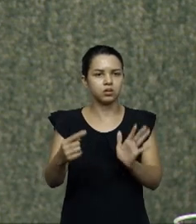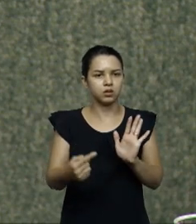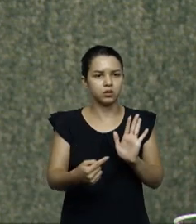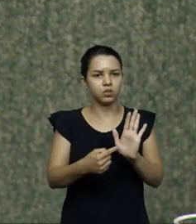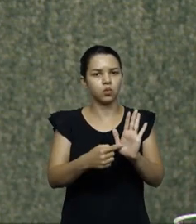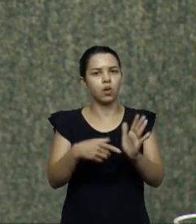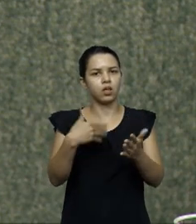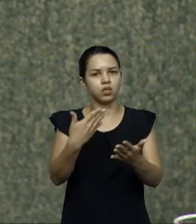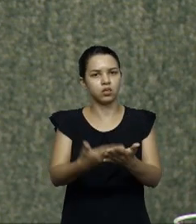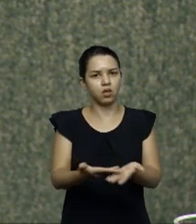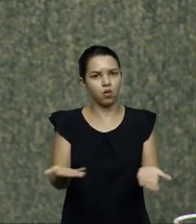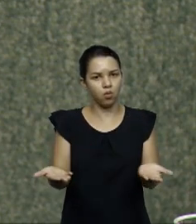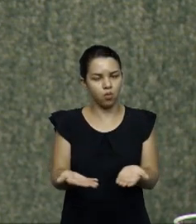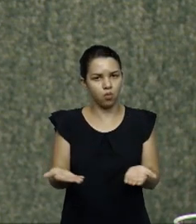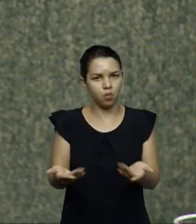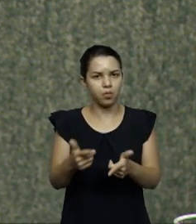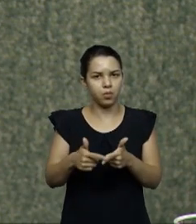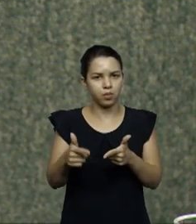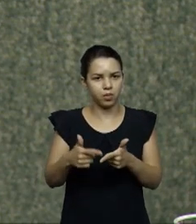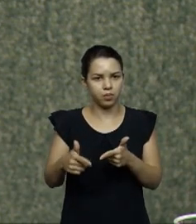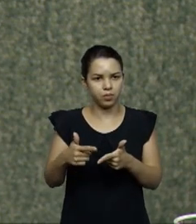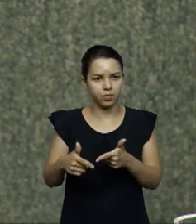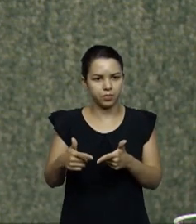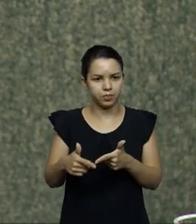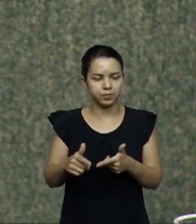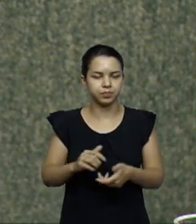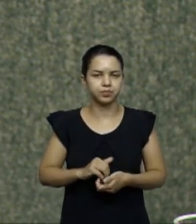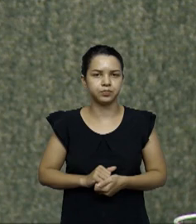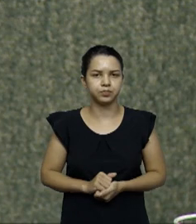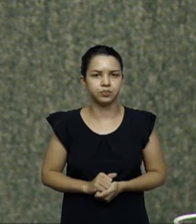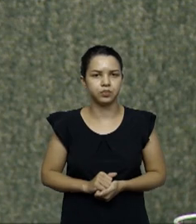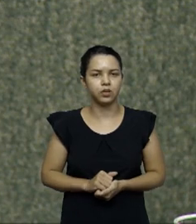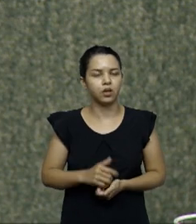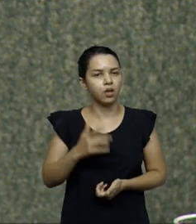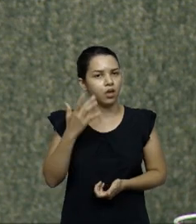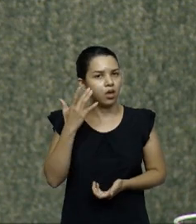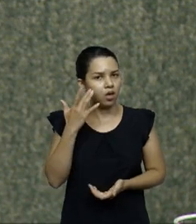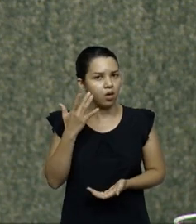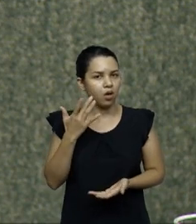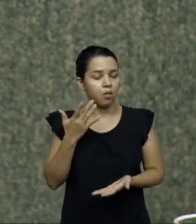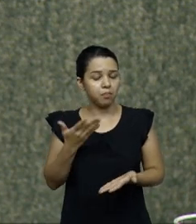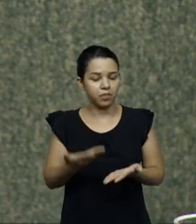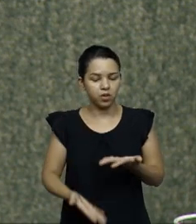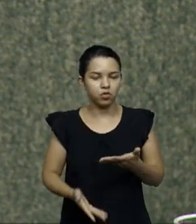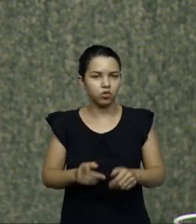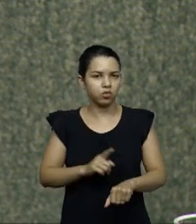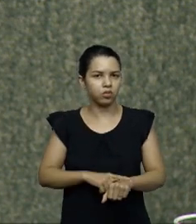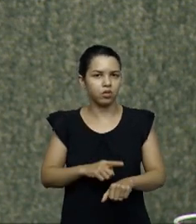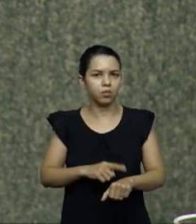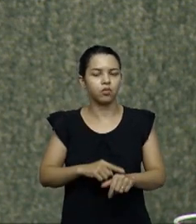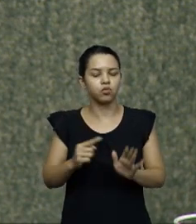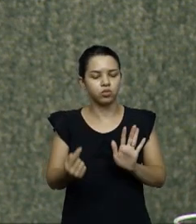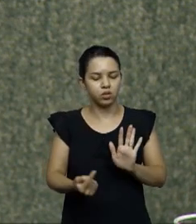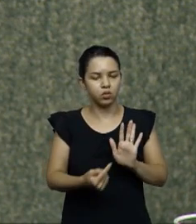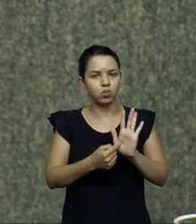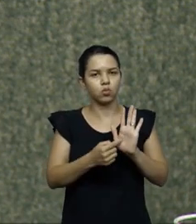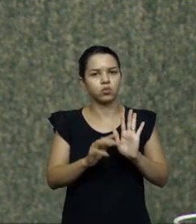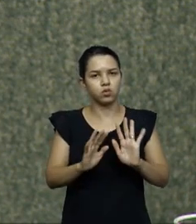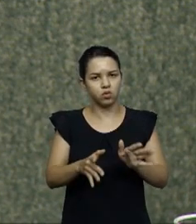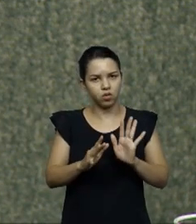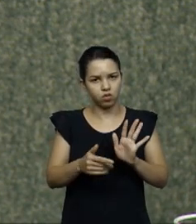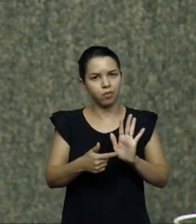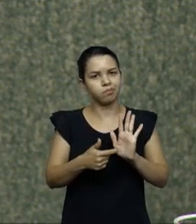até hoje de problemas né Eu já perdi a contagem de quantas denúncias então